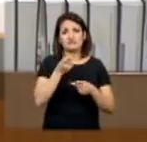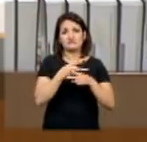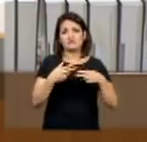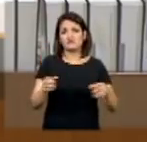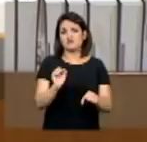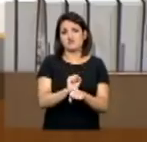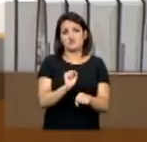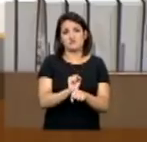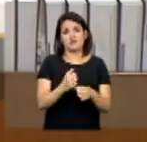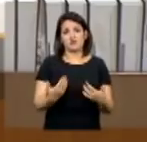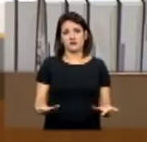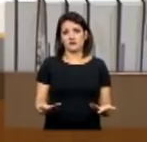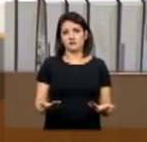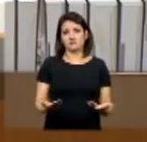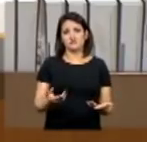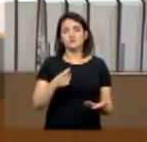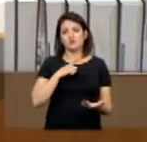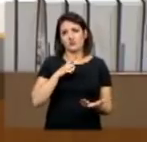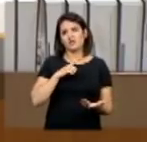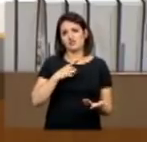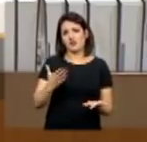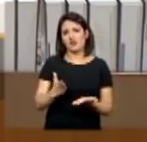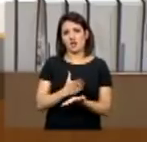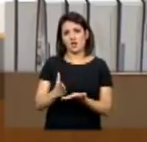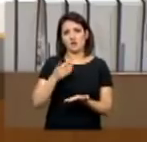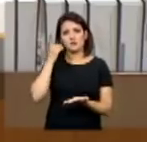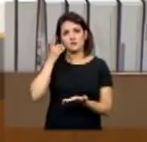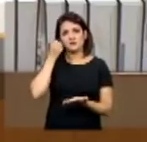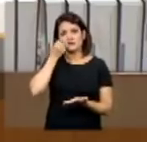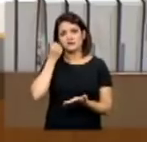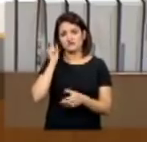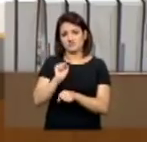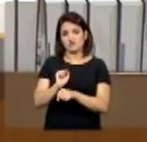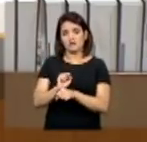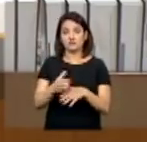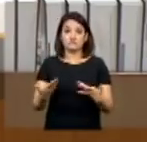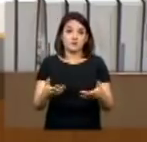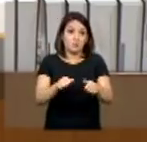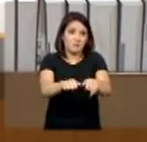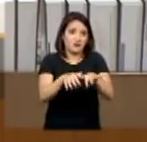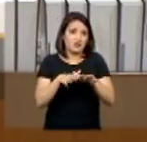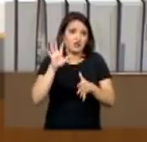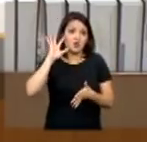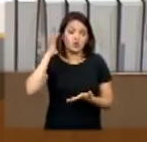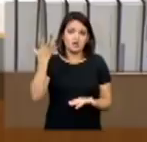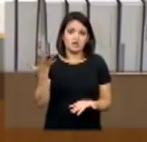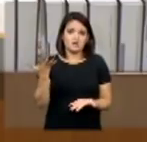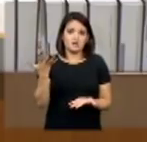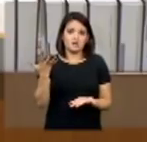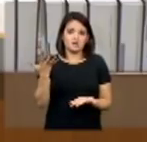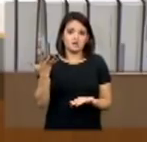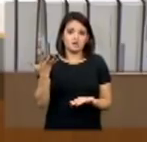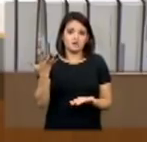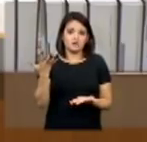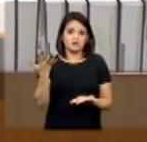parlamentar em aqui aguardando então eu queria que o plenário decidisse isso de